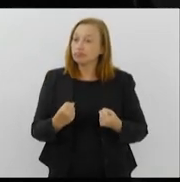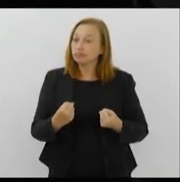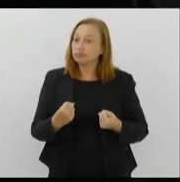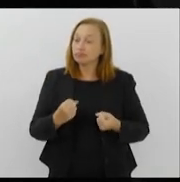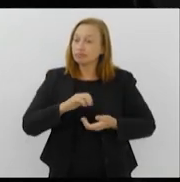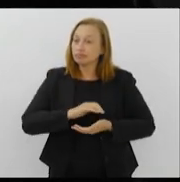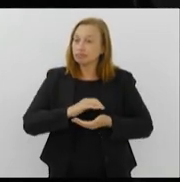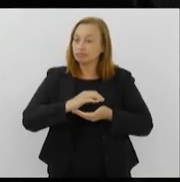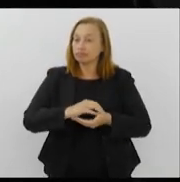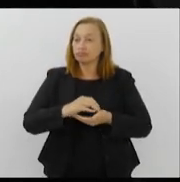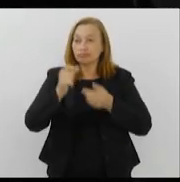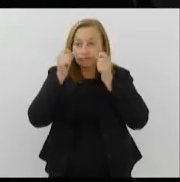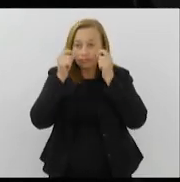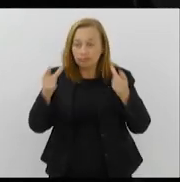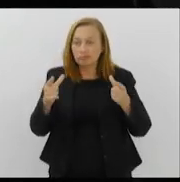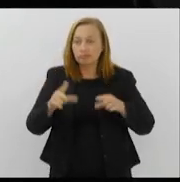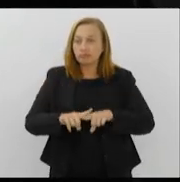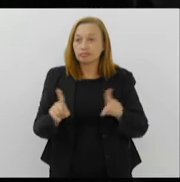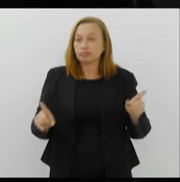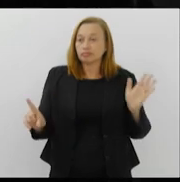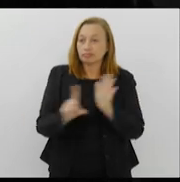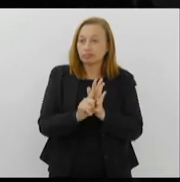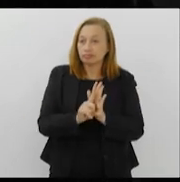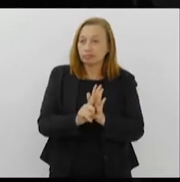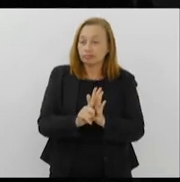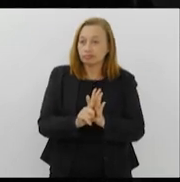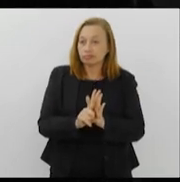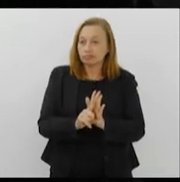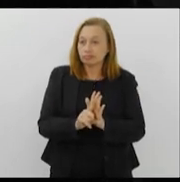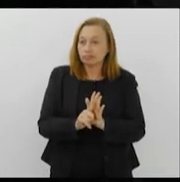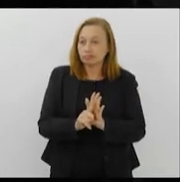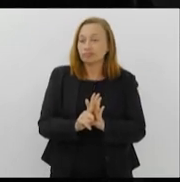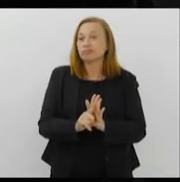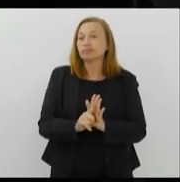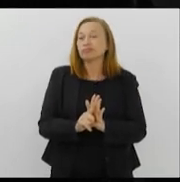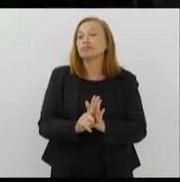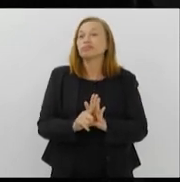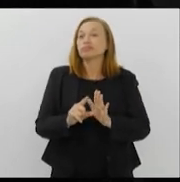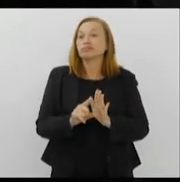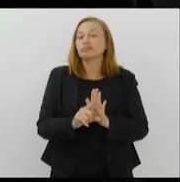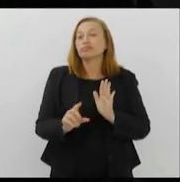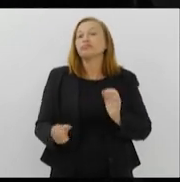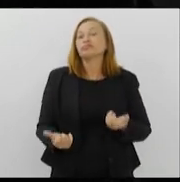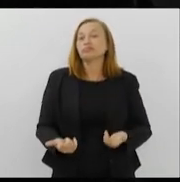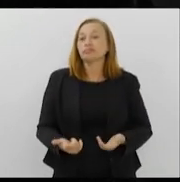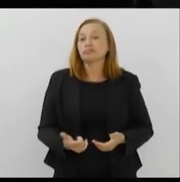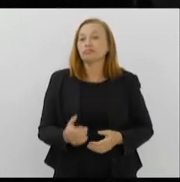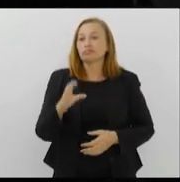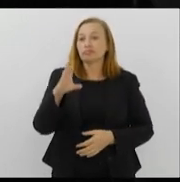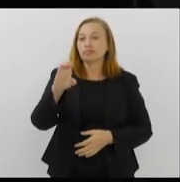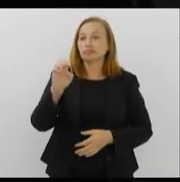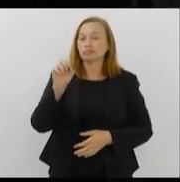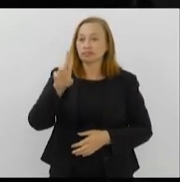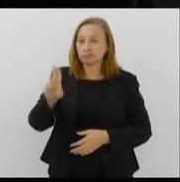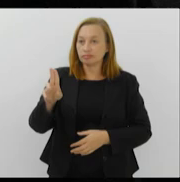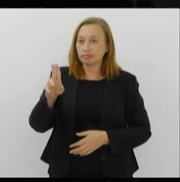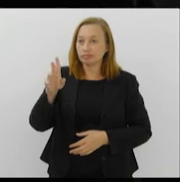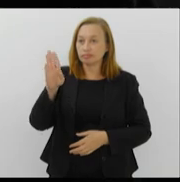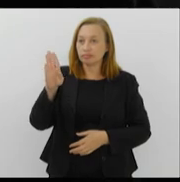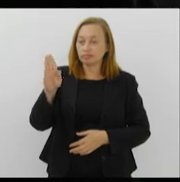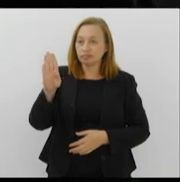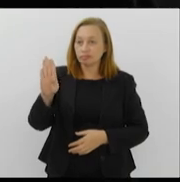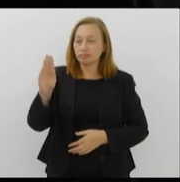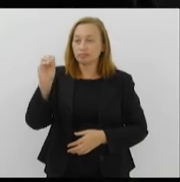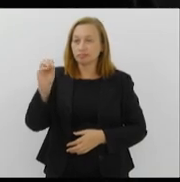né, na lei se chama sistema CEL Broadcast, porque funciona com uma triangulação de antenas,